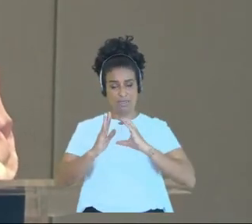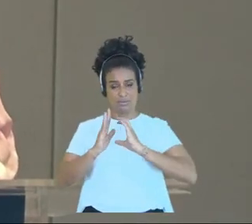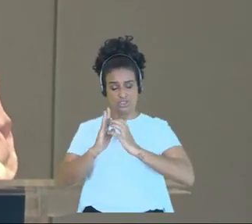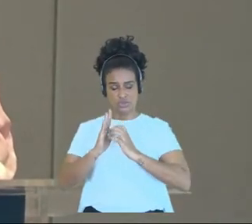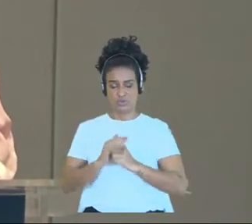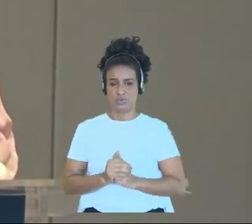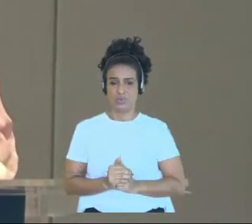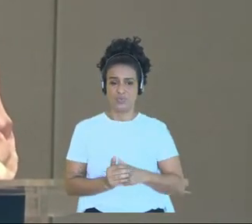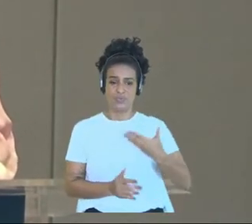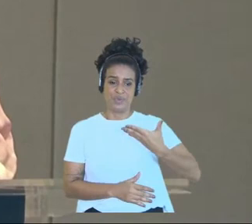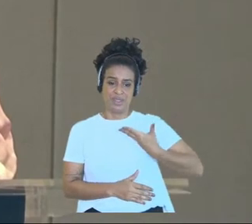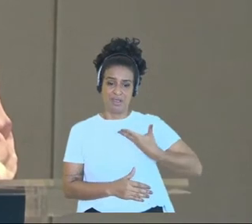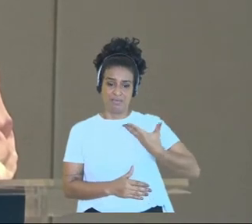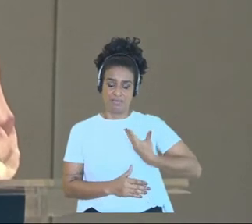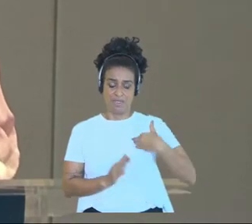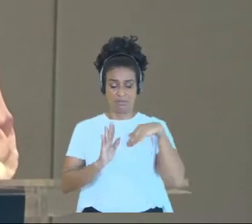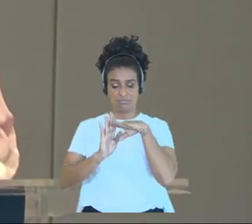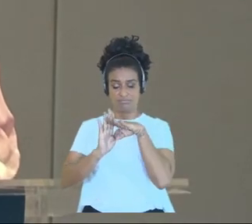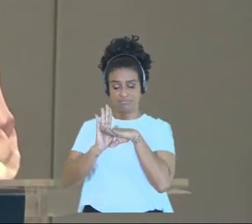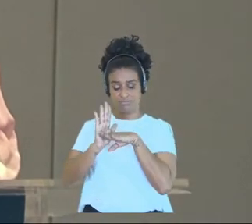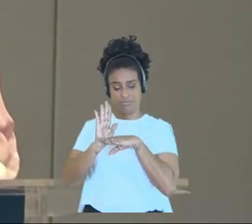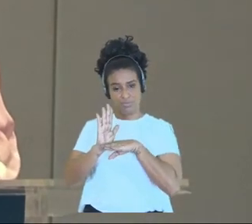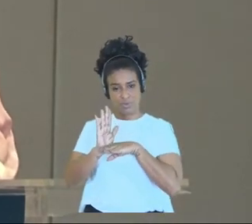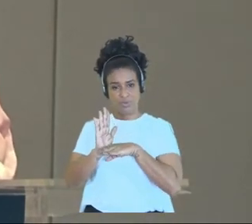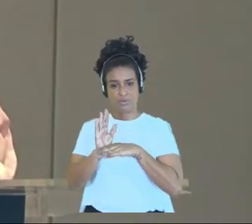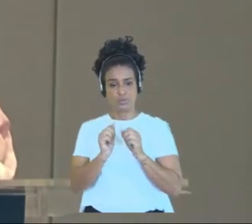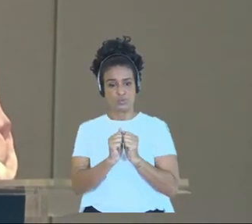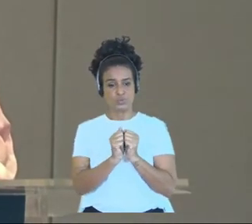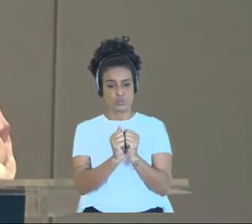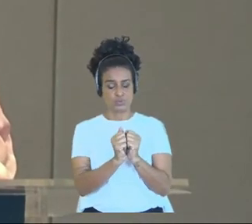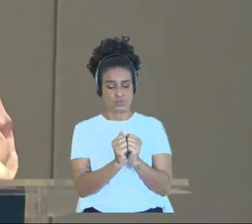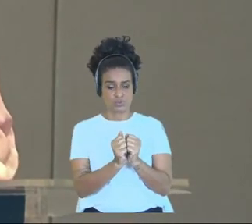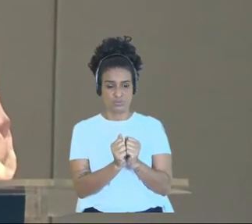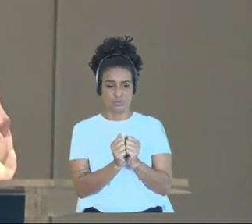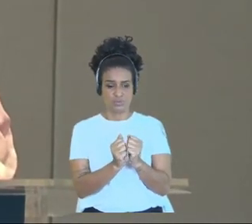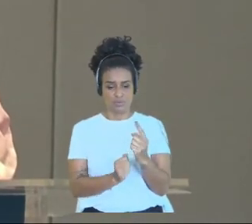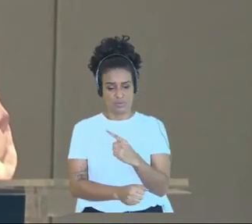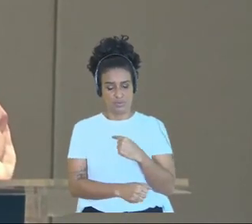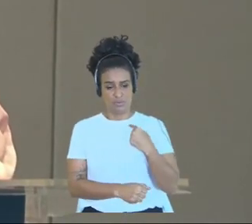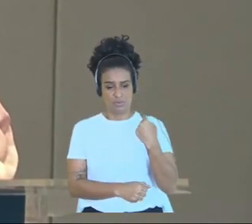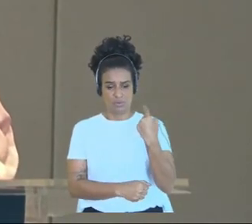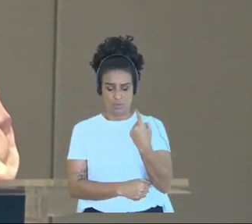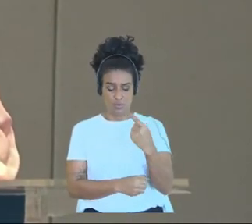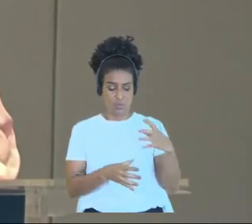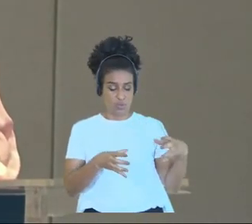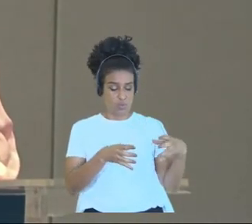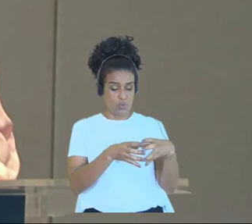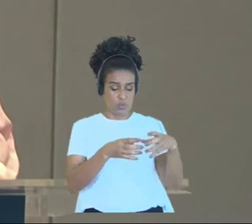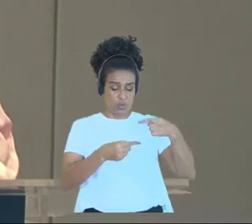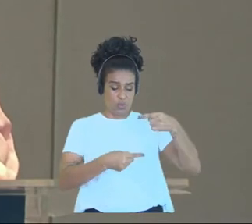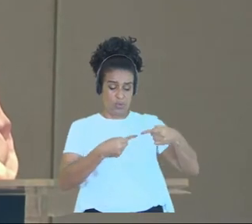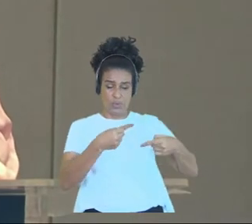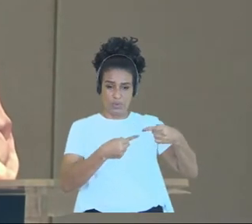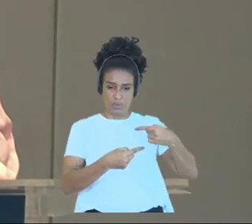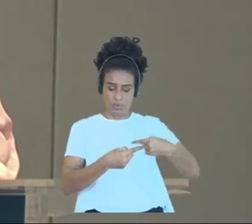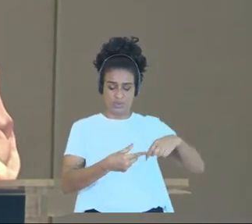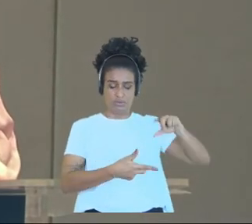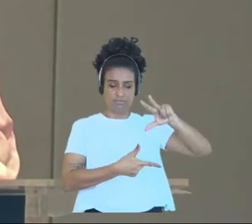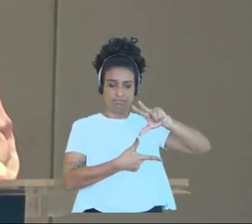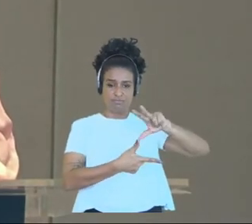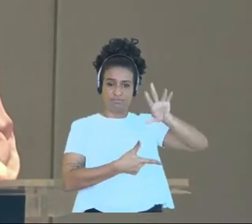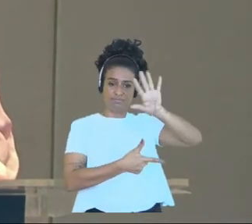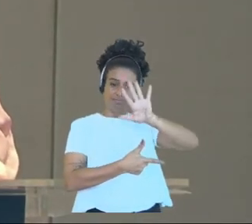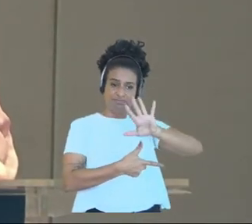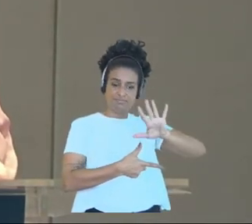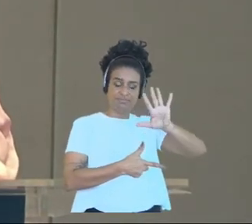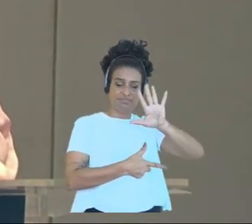meus colegas do programa estão aqui conosco, com uma delegação de políticos latino-americanos,